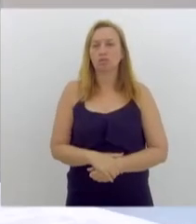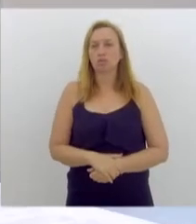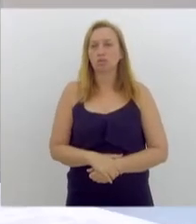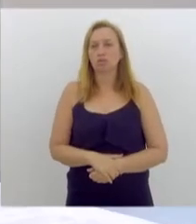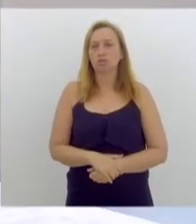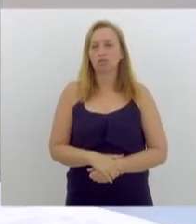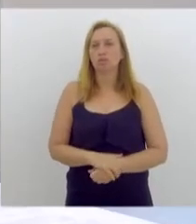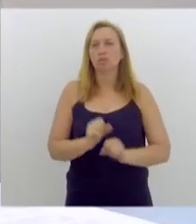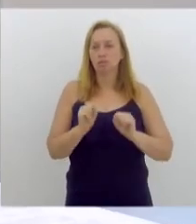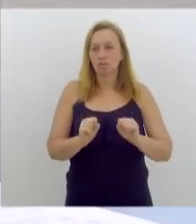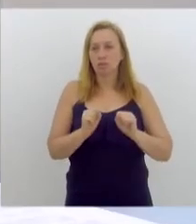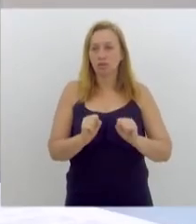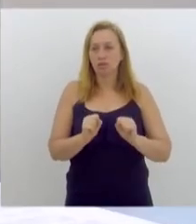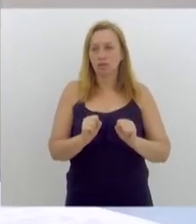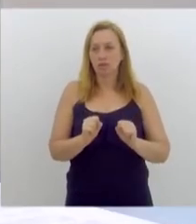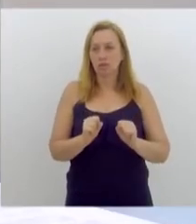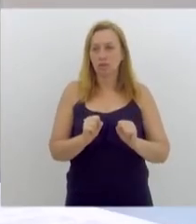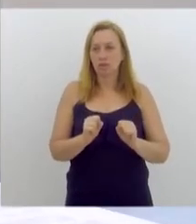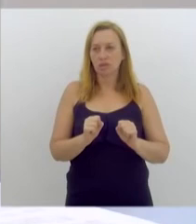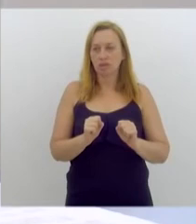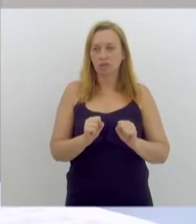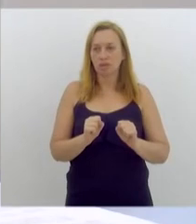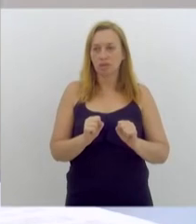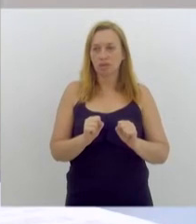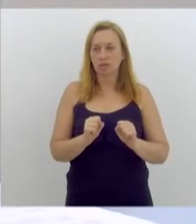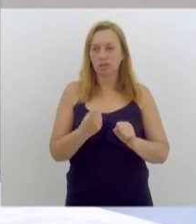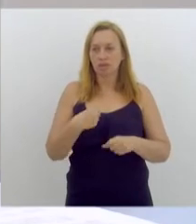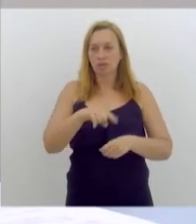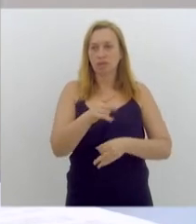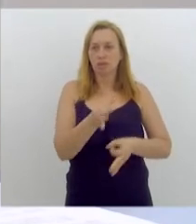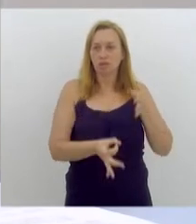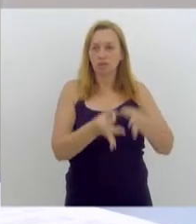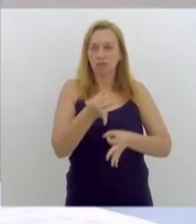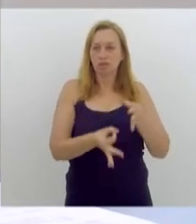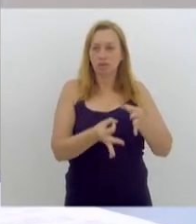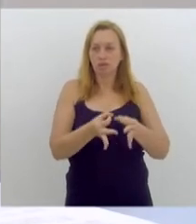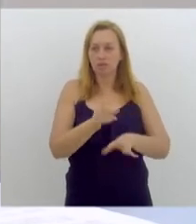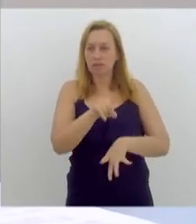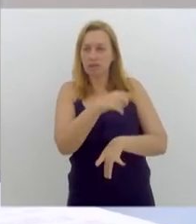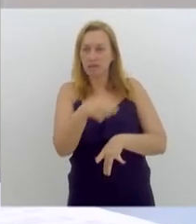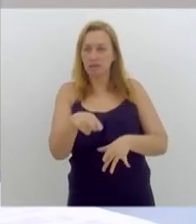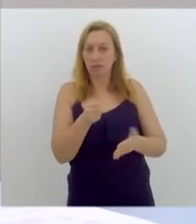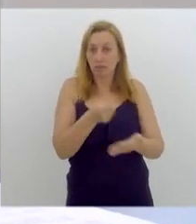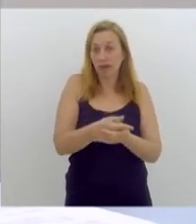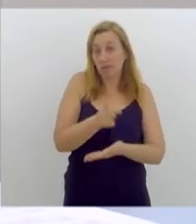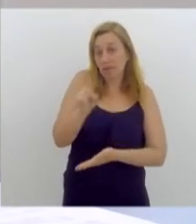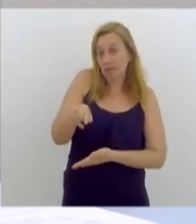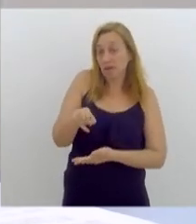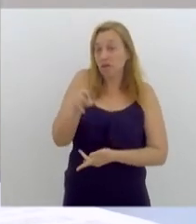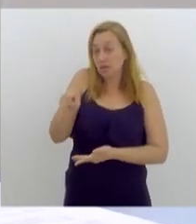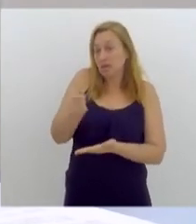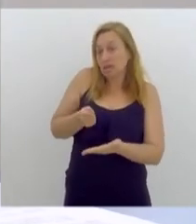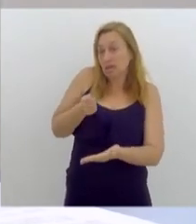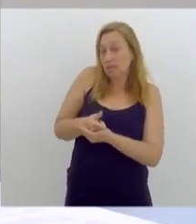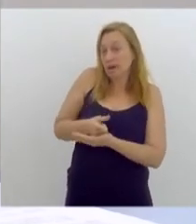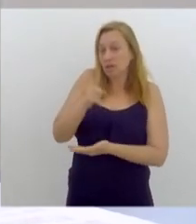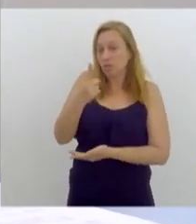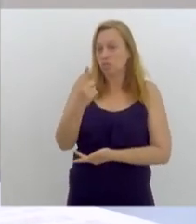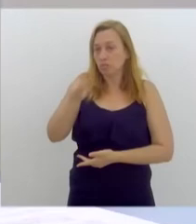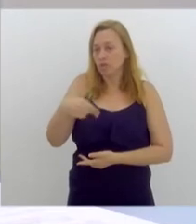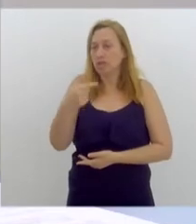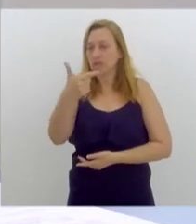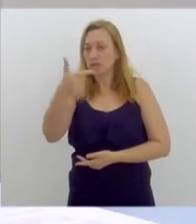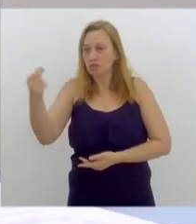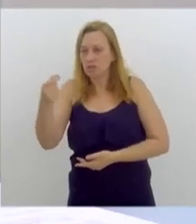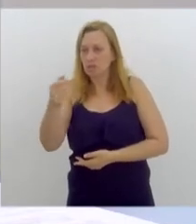agosto de pagamentos você conseguíssemos eliminar né porque você está pagando um bi 200